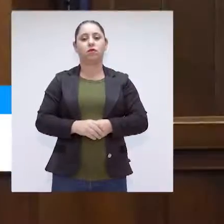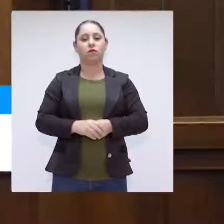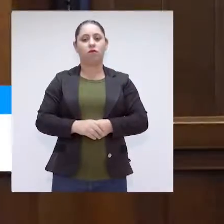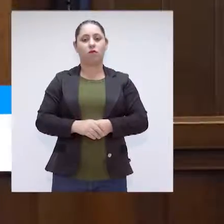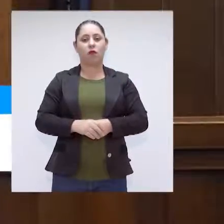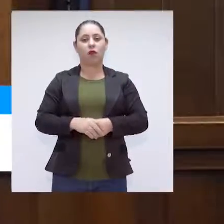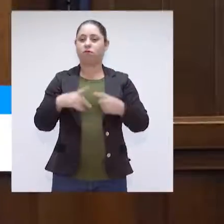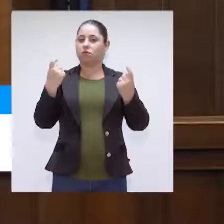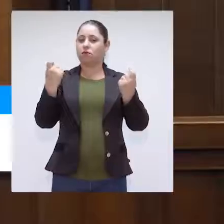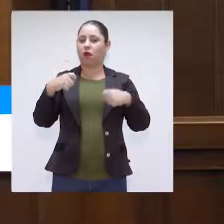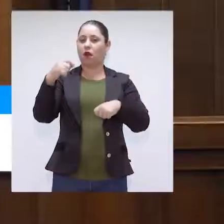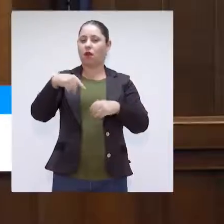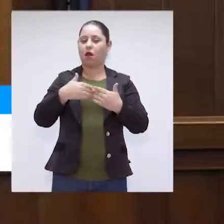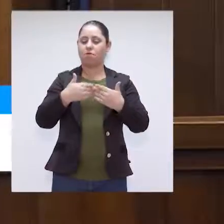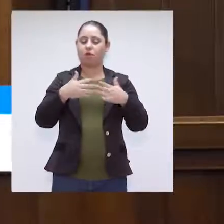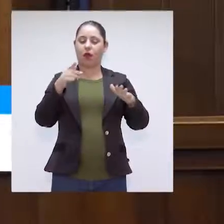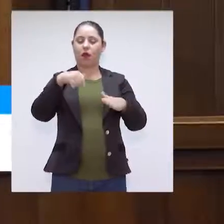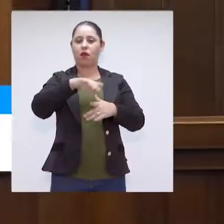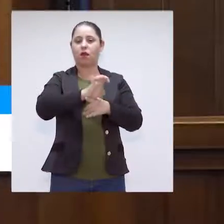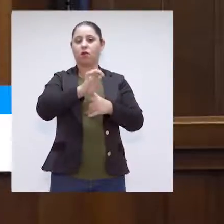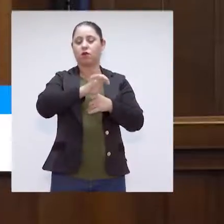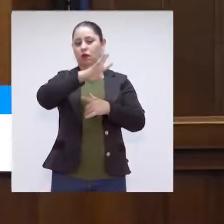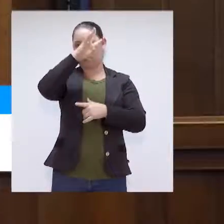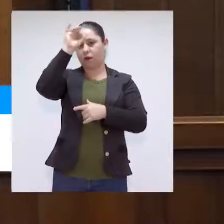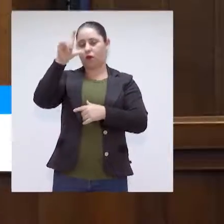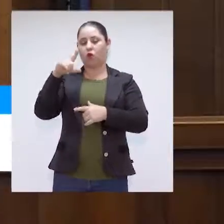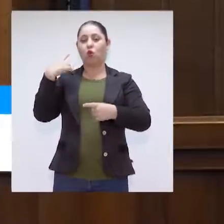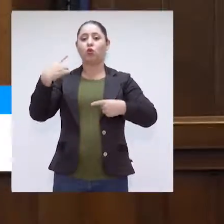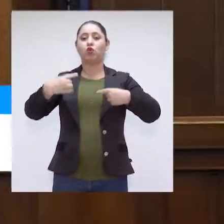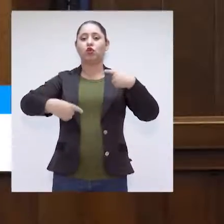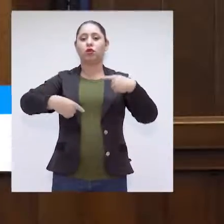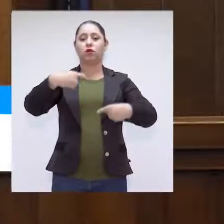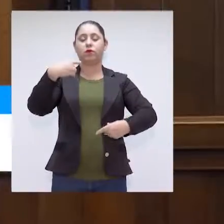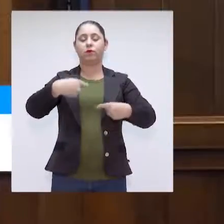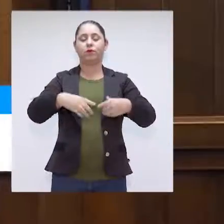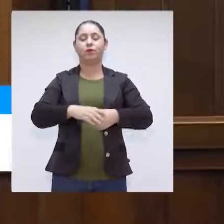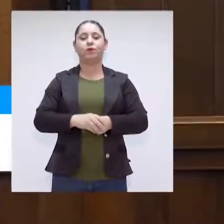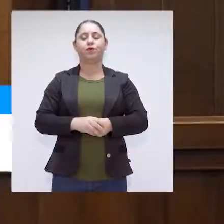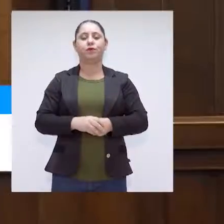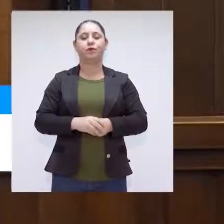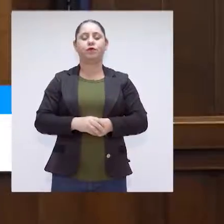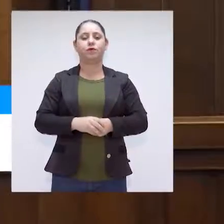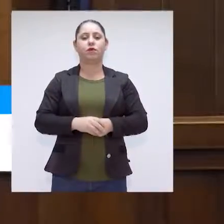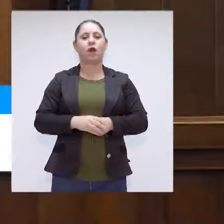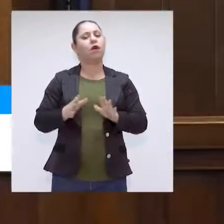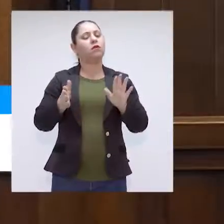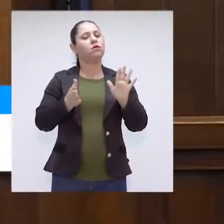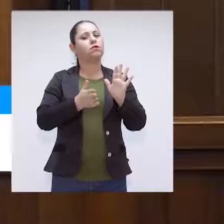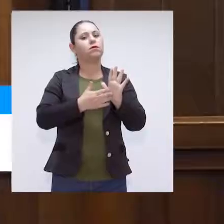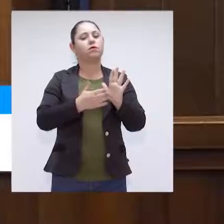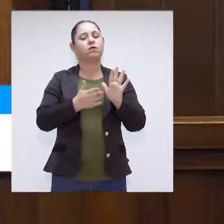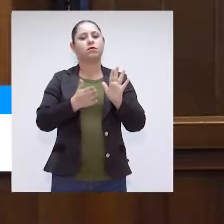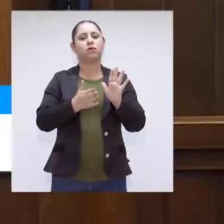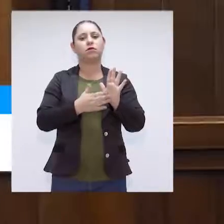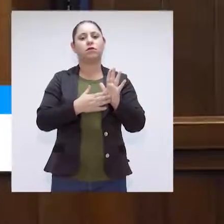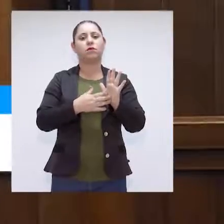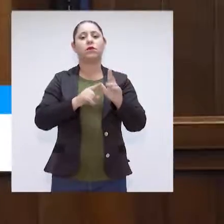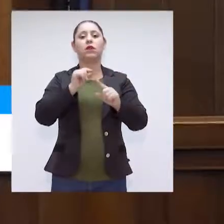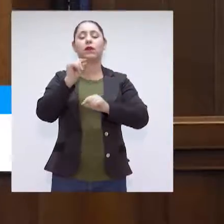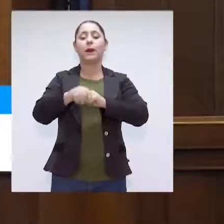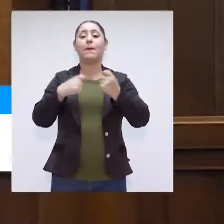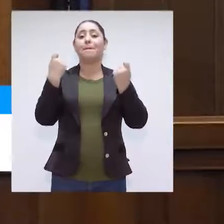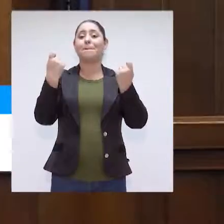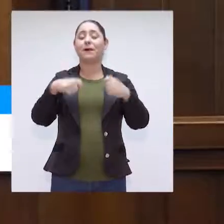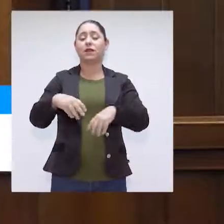Psicologia. Nós precisamos abrir aqui no Mato Grosso do Sul esse diálogo, essa